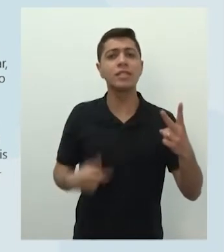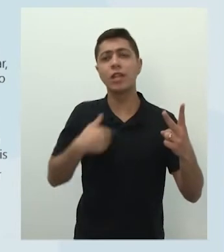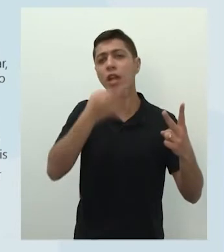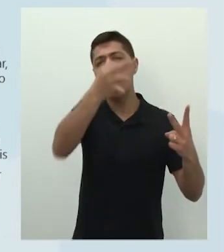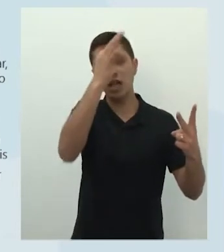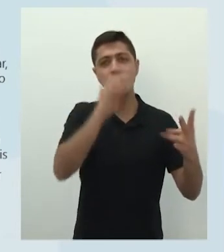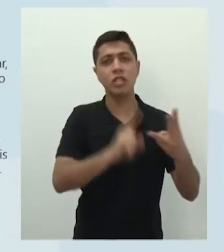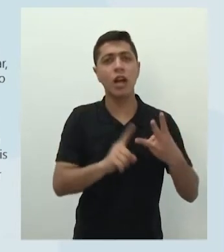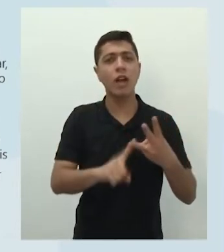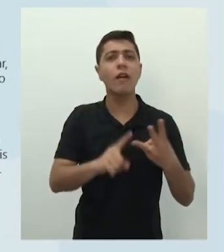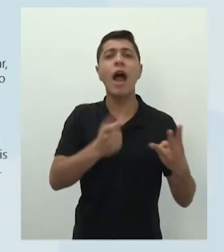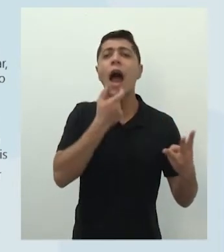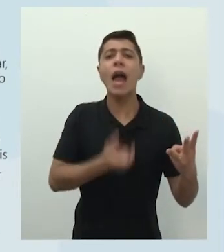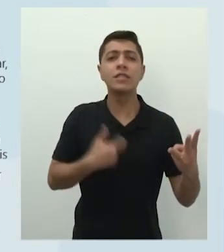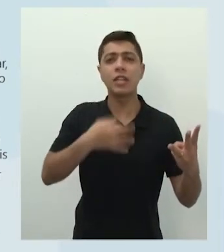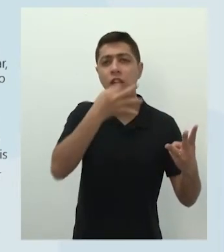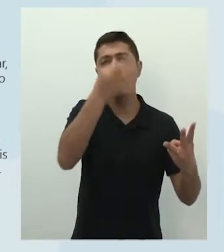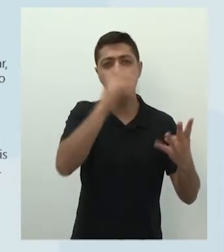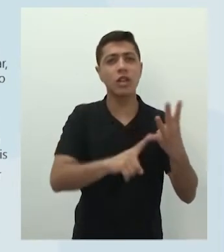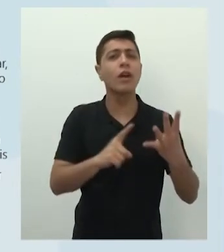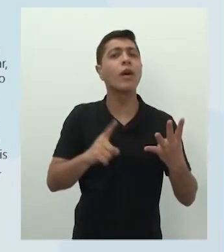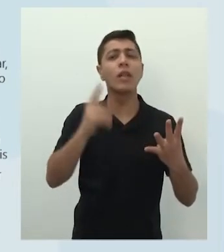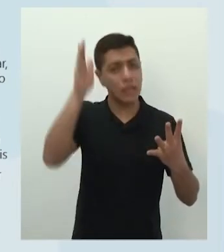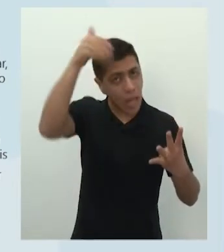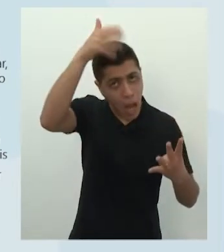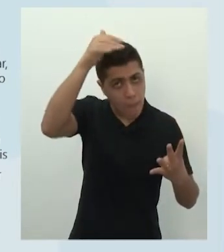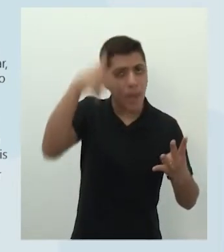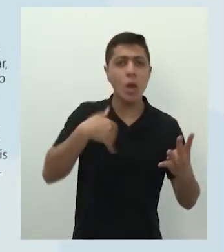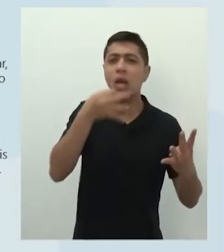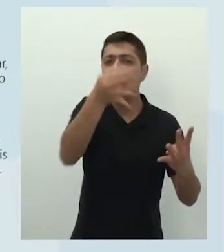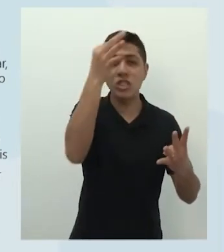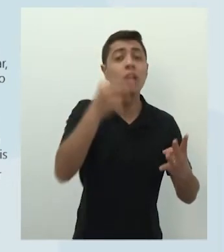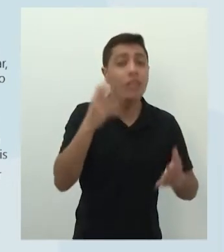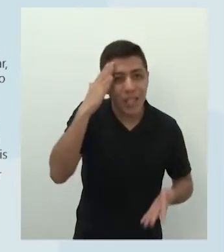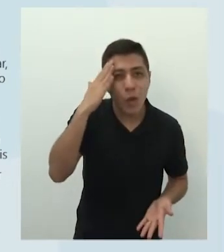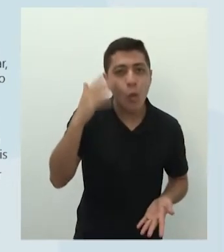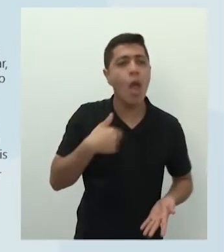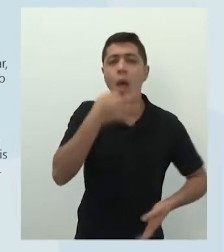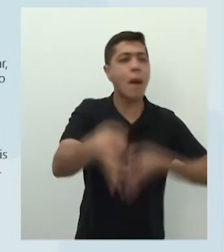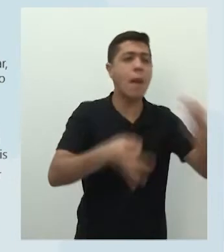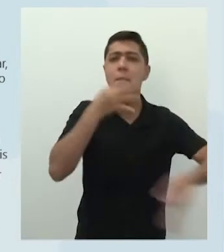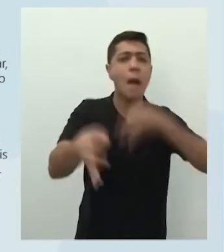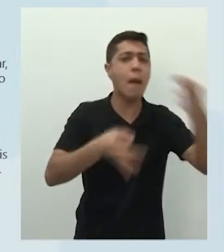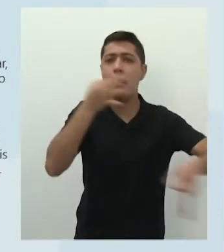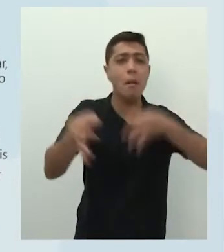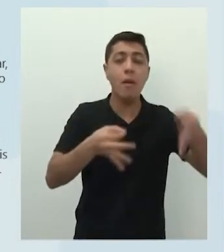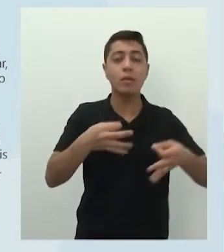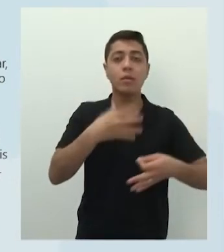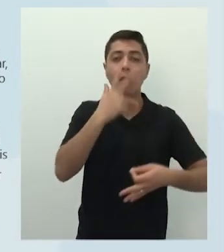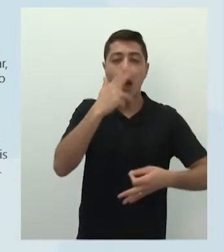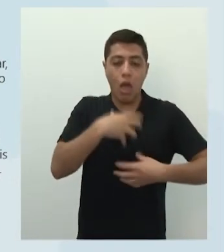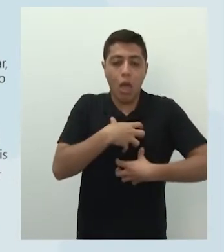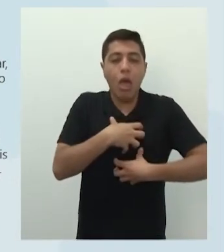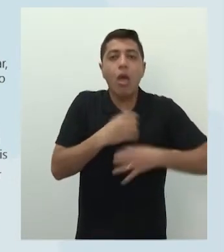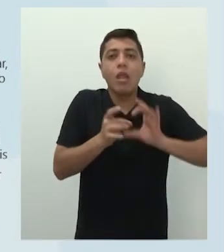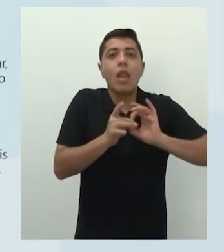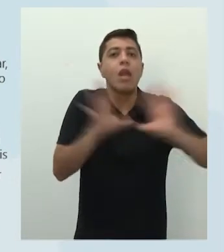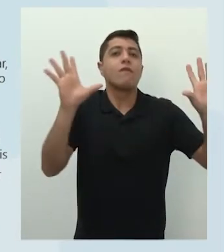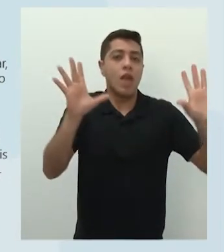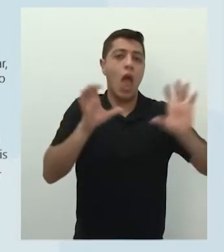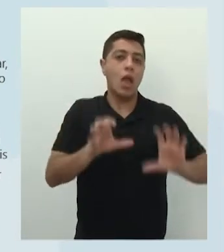de empoderamento. Todo mundo, e eu acho que vocês sentem isso, se sentem mais participativos do mundo. Eu acho que essa é uma